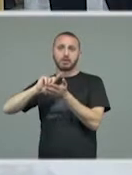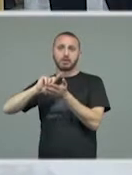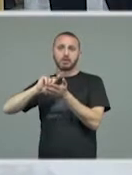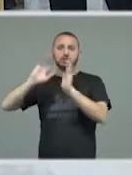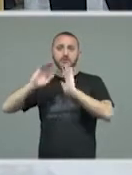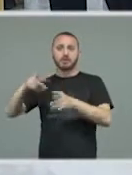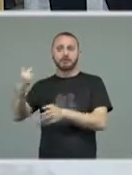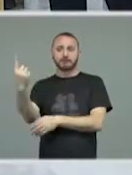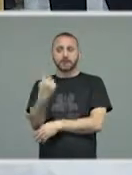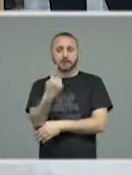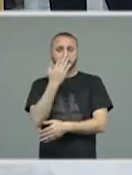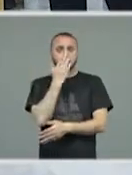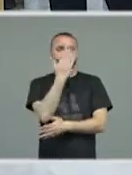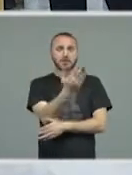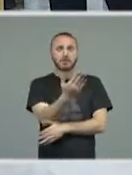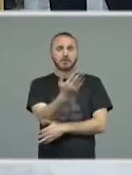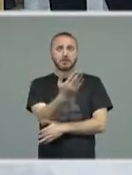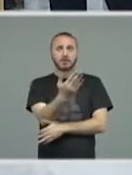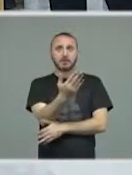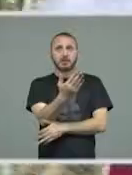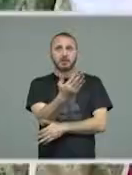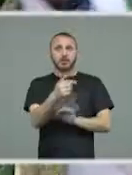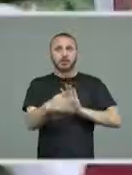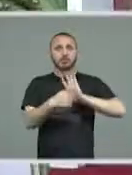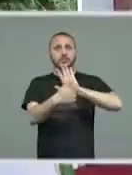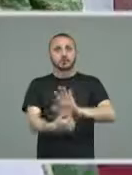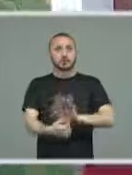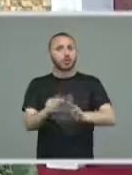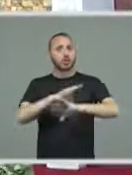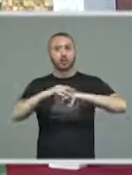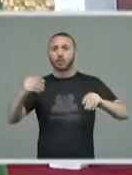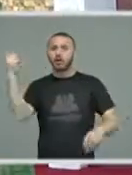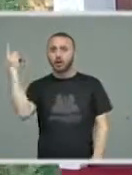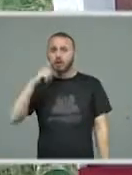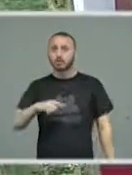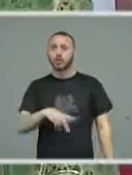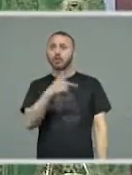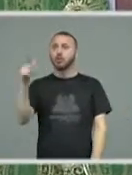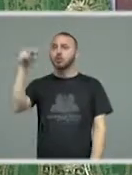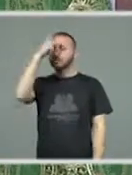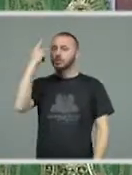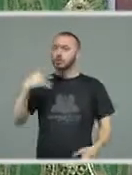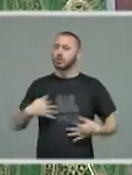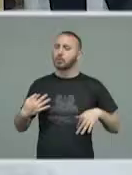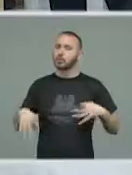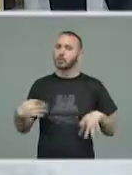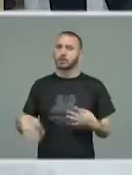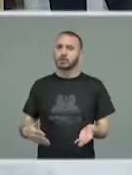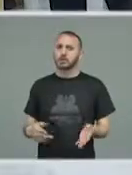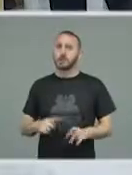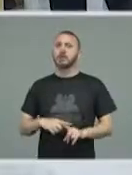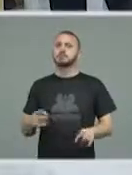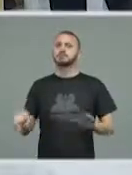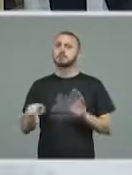já veio aqui na frente com o aparelho, mostrou, outra pessoa com dor, mas para